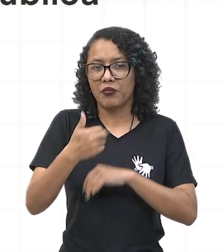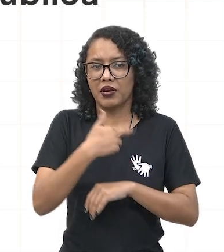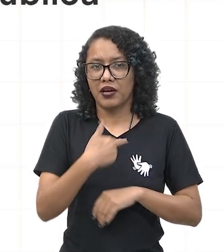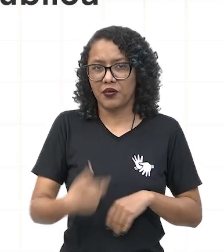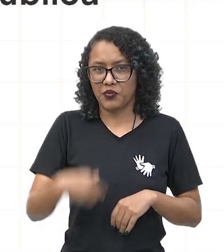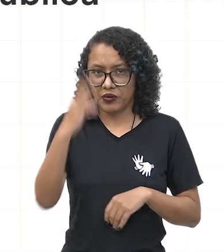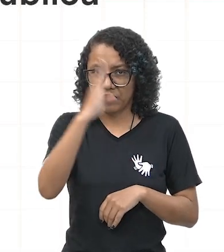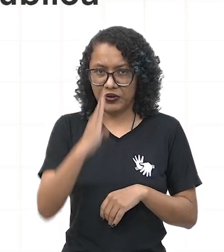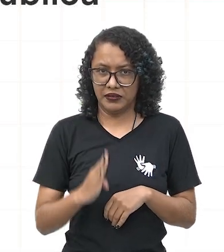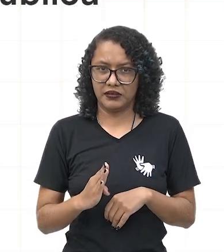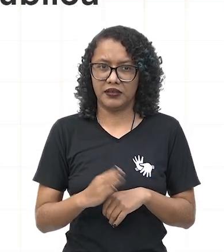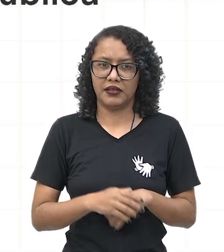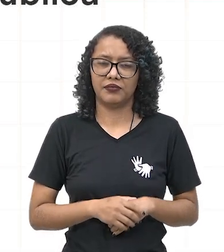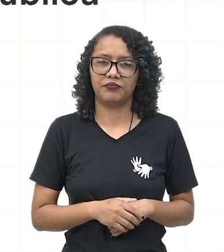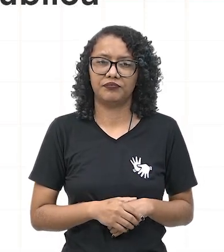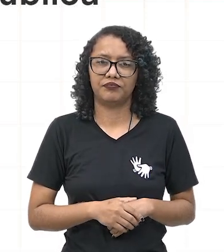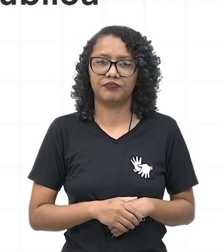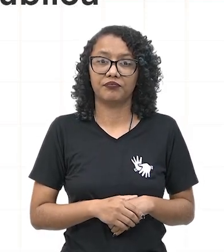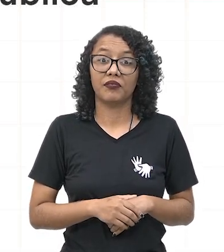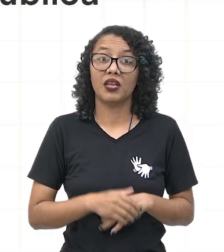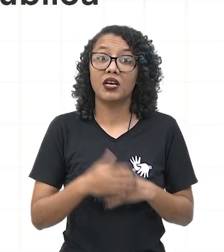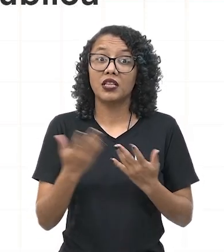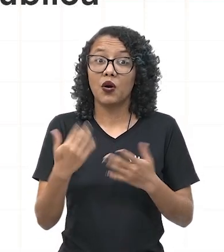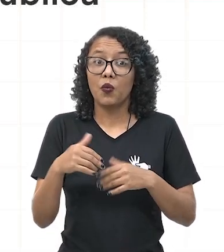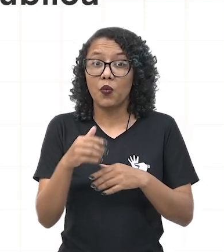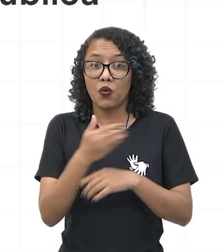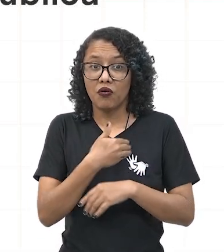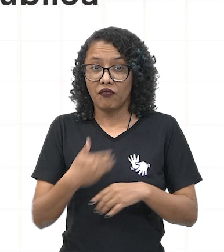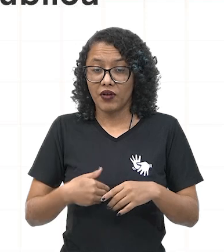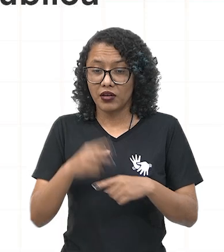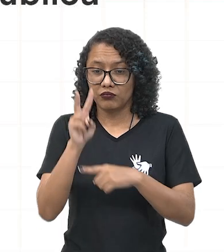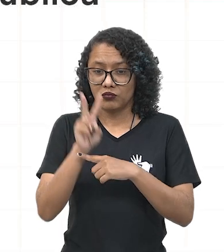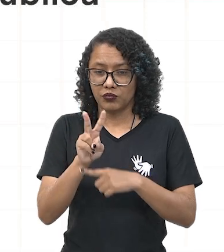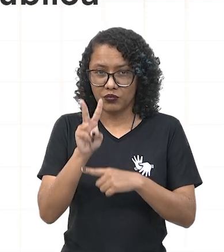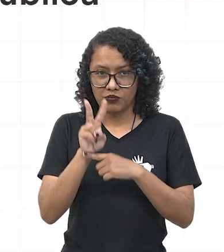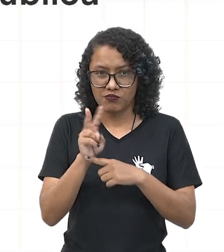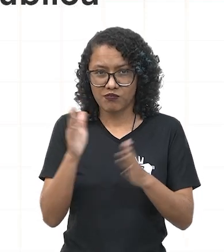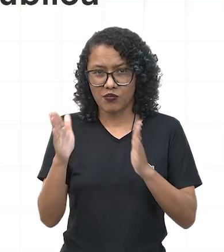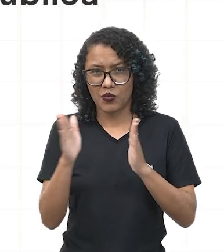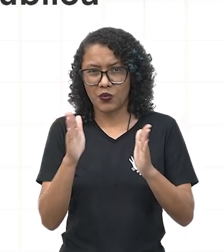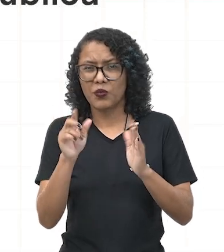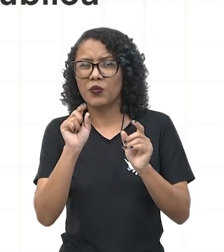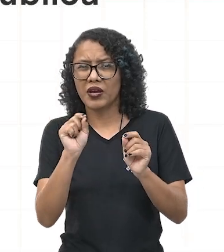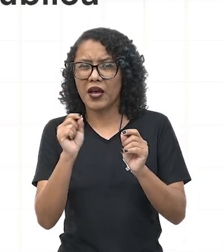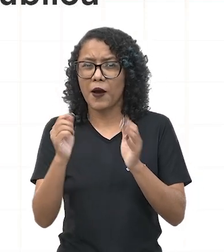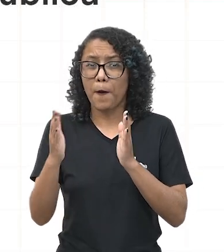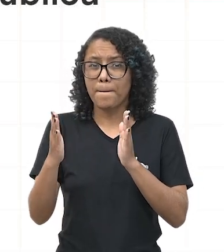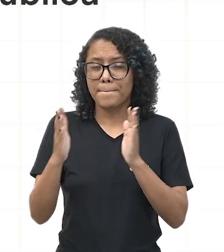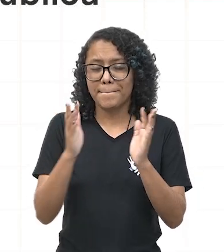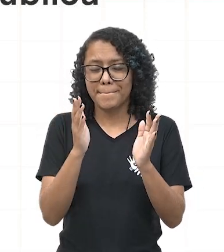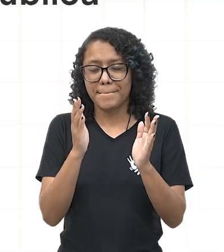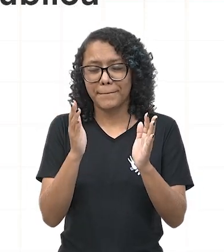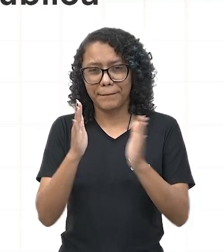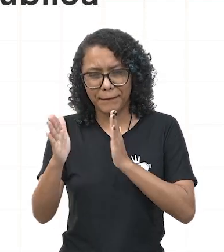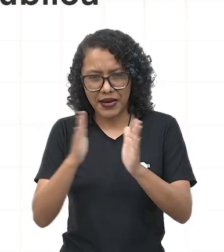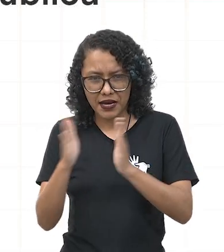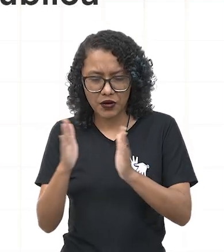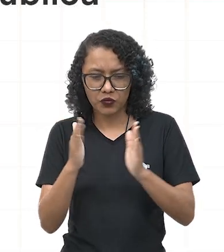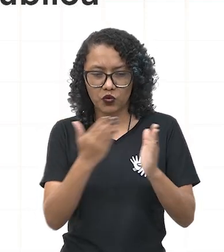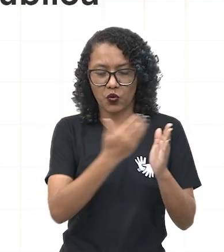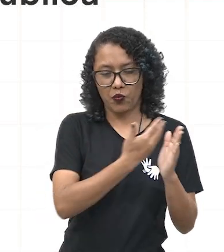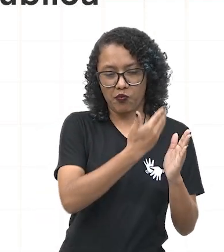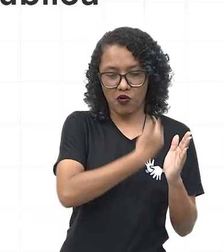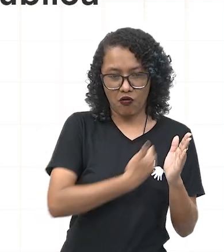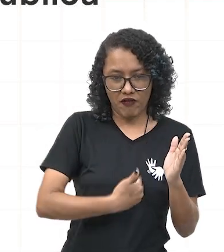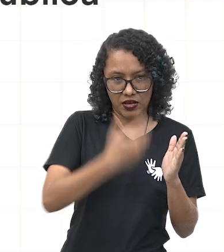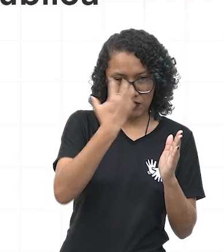de governo provisório, tenham em mente que é aquele governo que vai ser transitório, que é justamente para ter a passagem aí do Império para